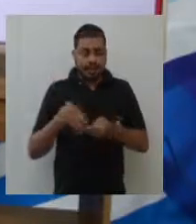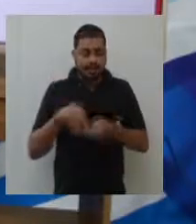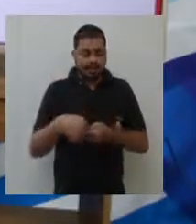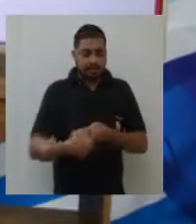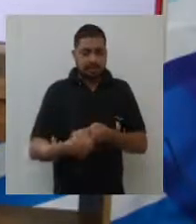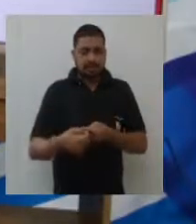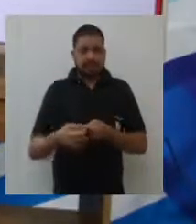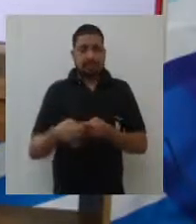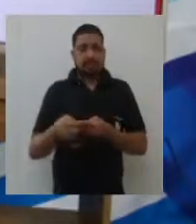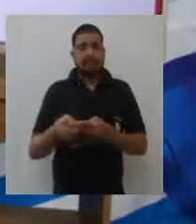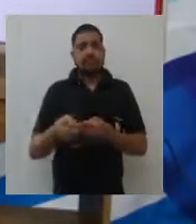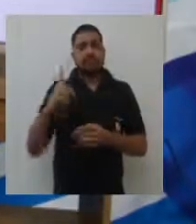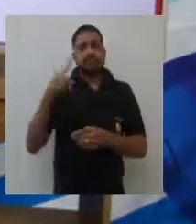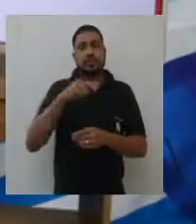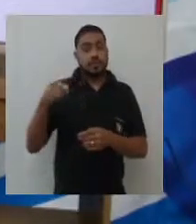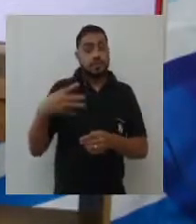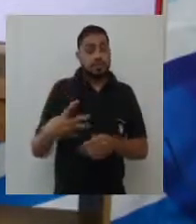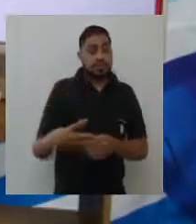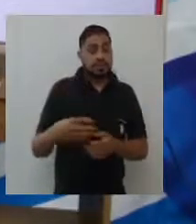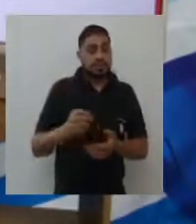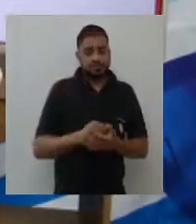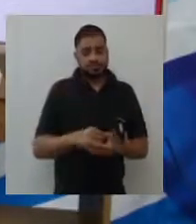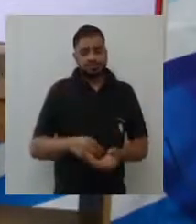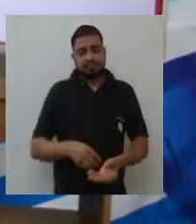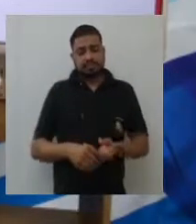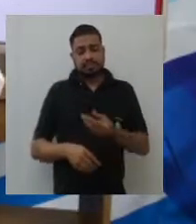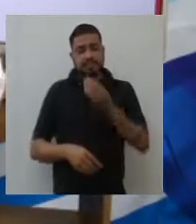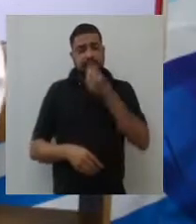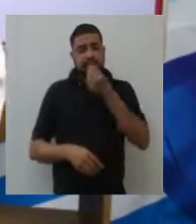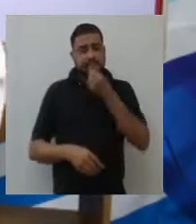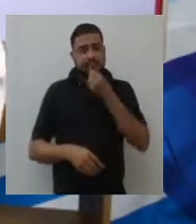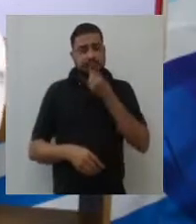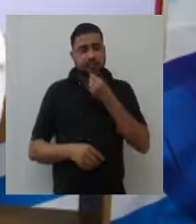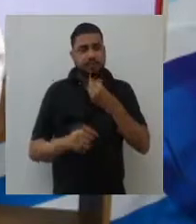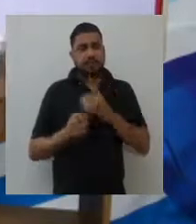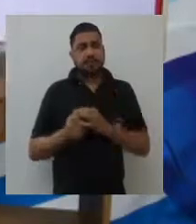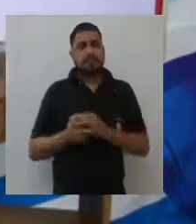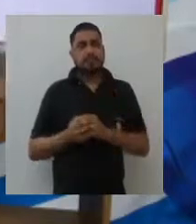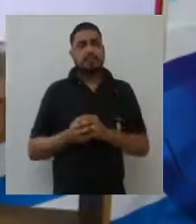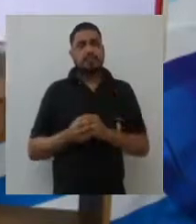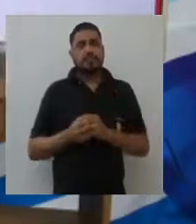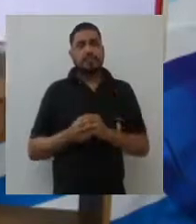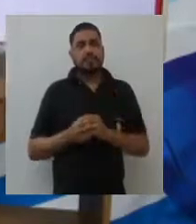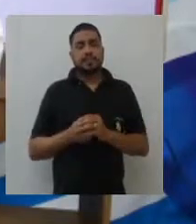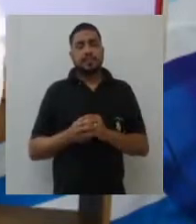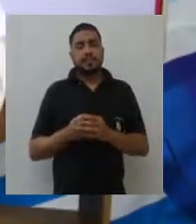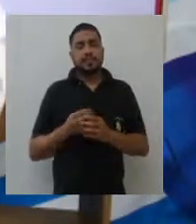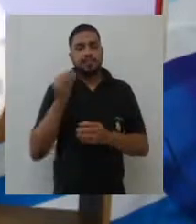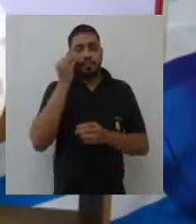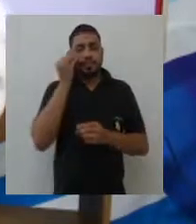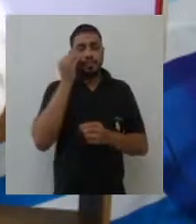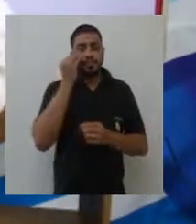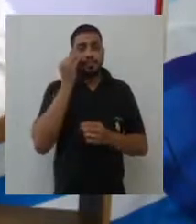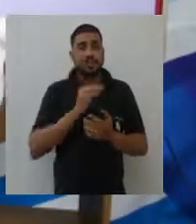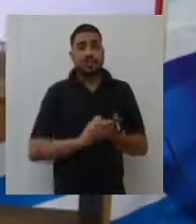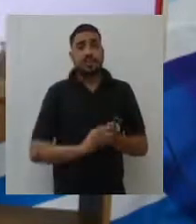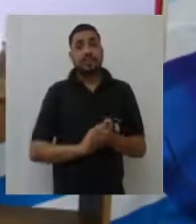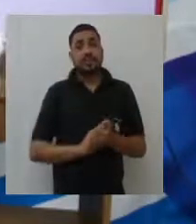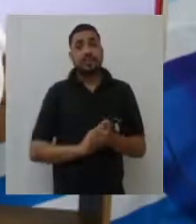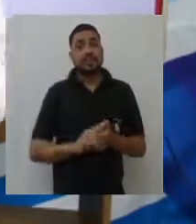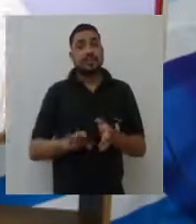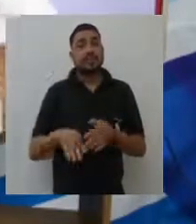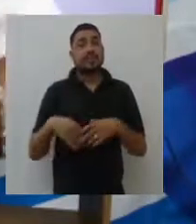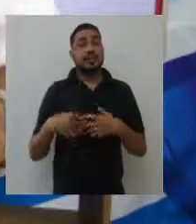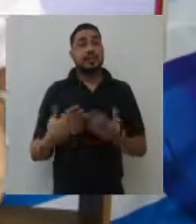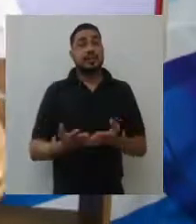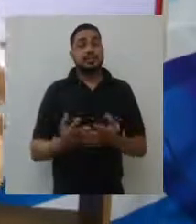laranja. Exatamente, um bagaço. Você coloca na boca e degusta. Nesse exato